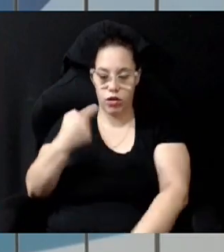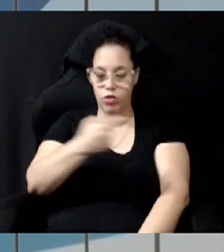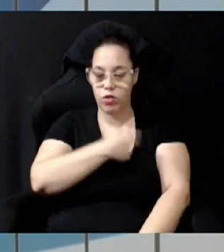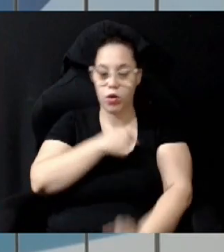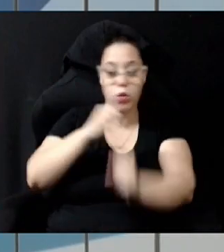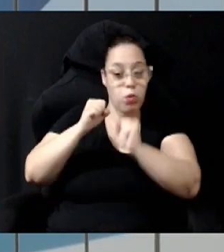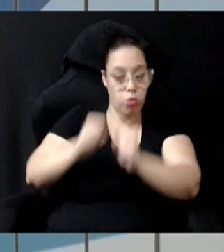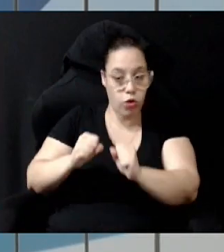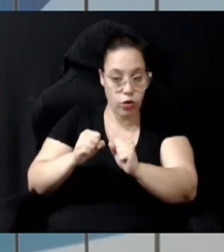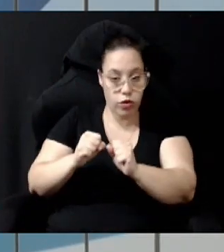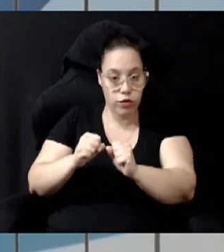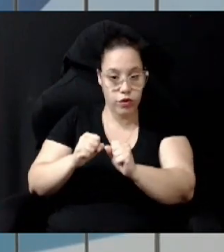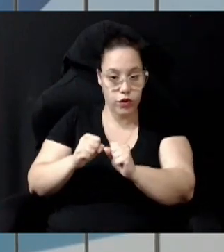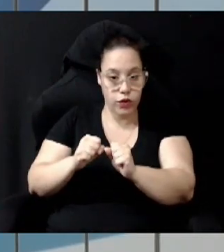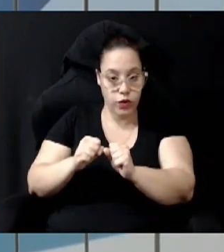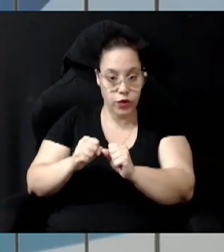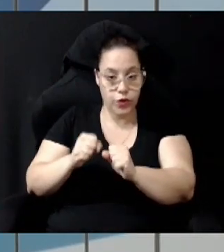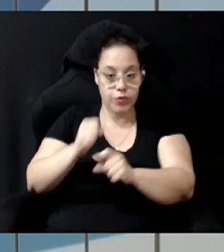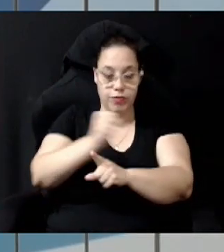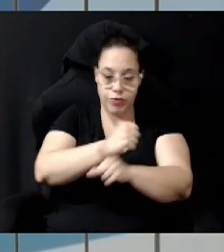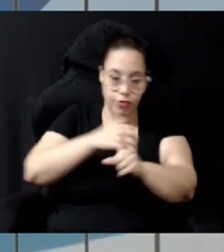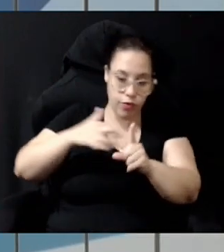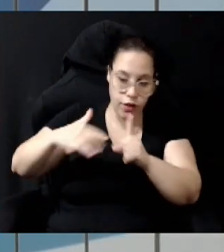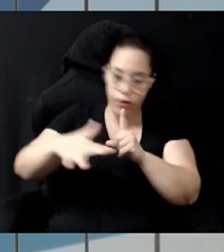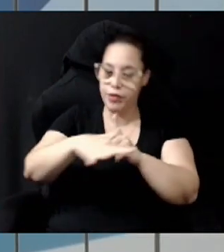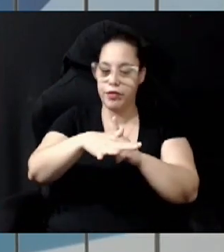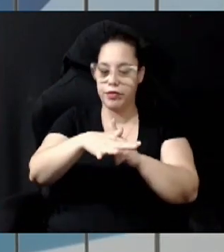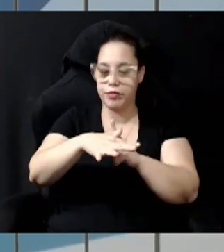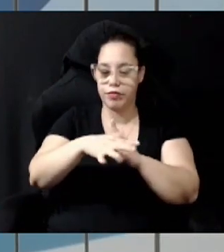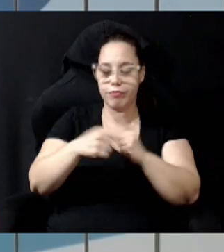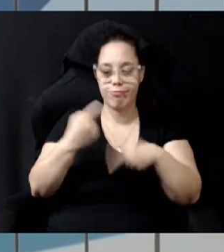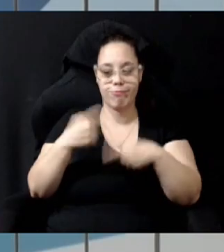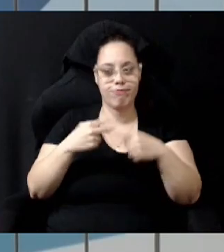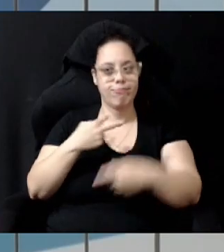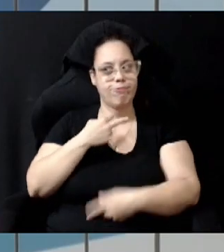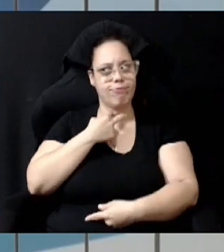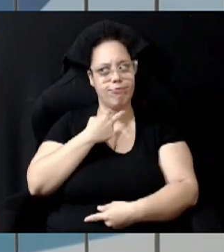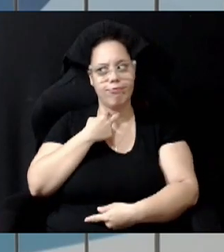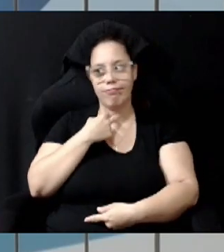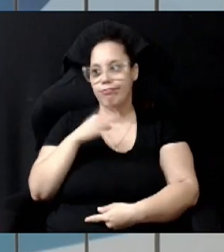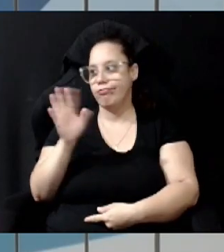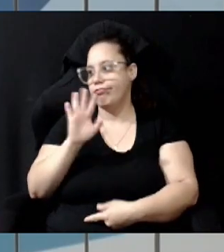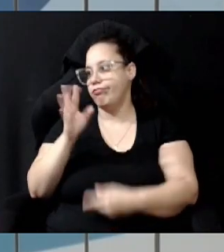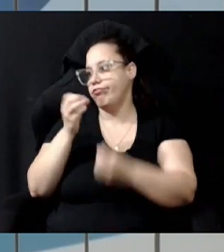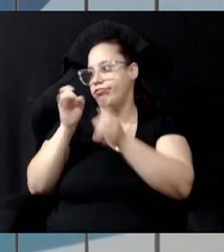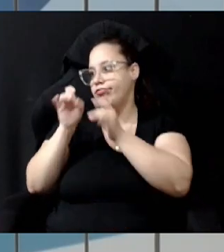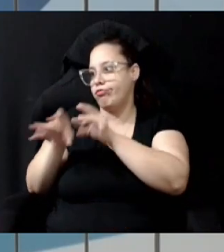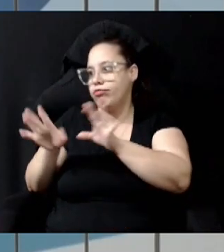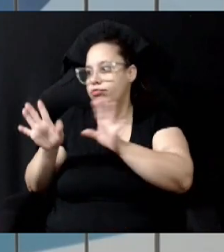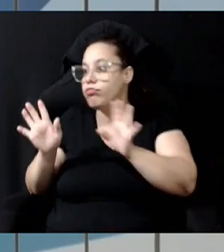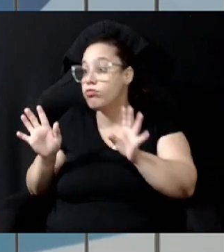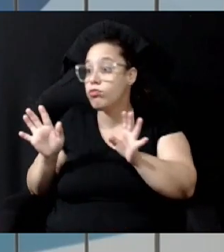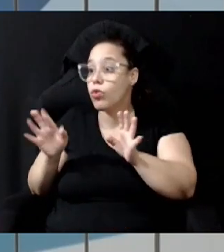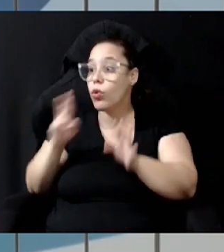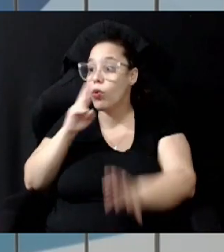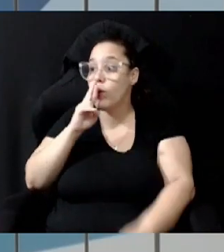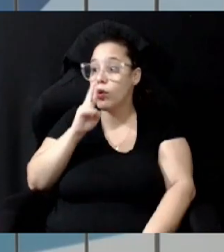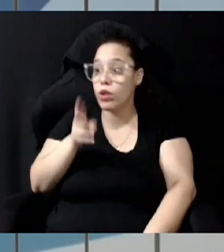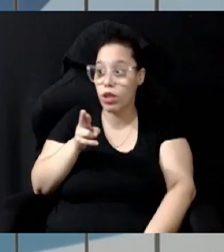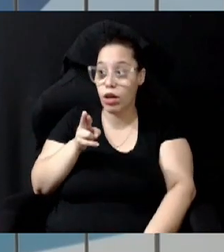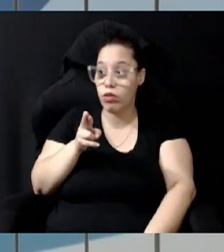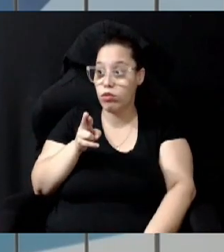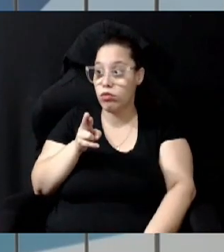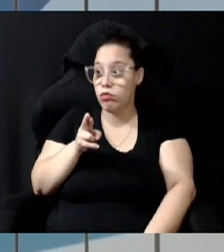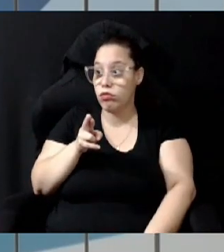para a sociedade esse debate, mas eu não posso desqualificar o resultado o resultado